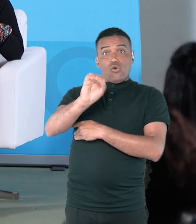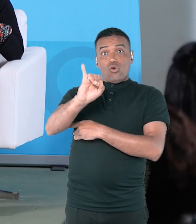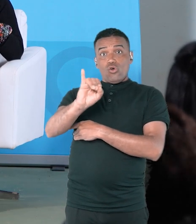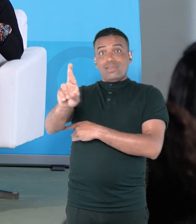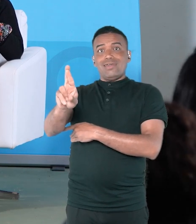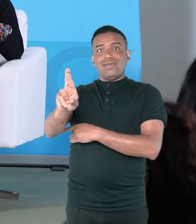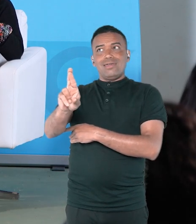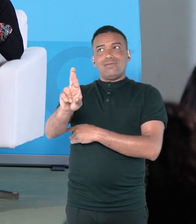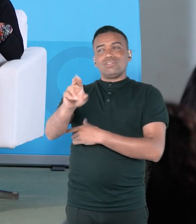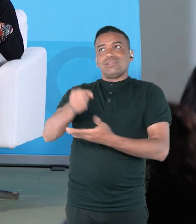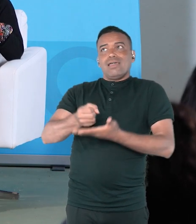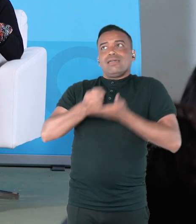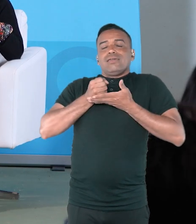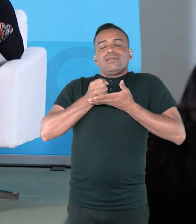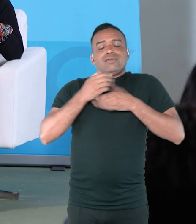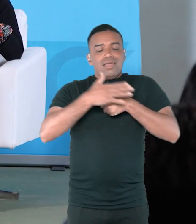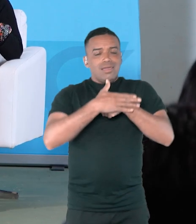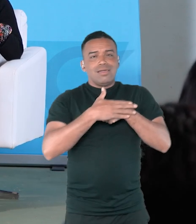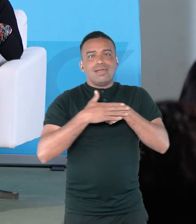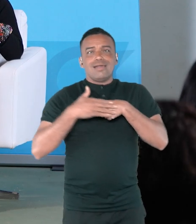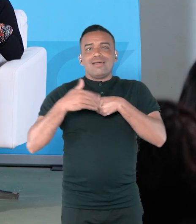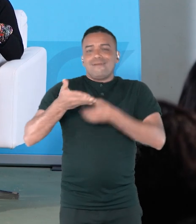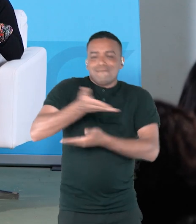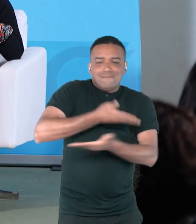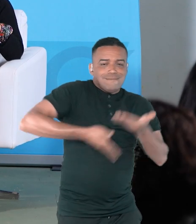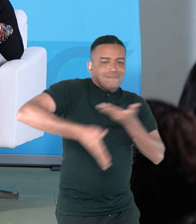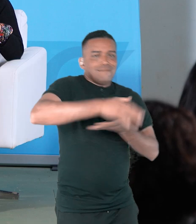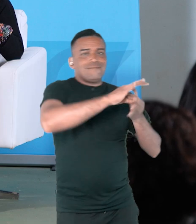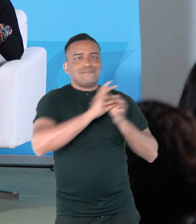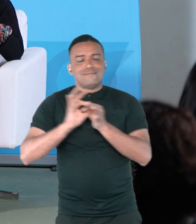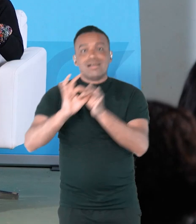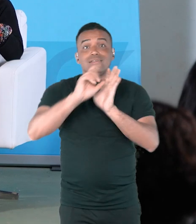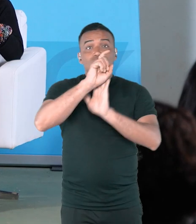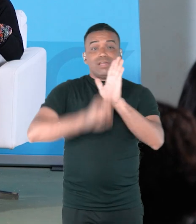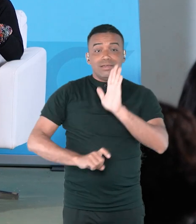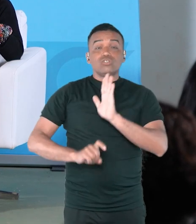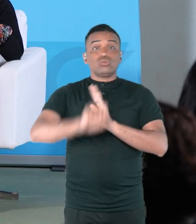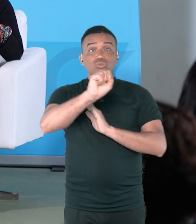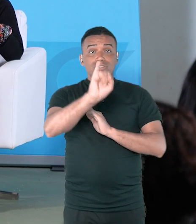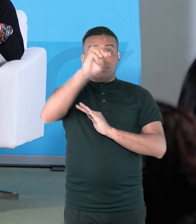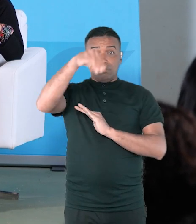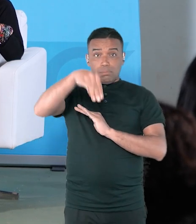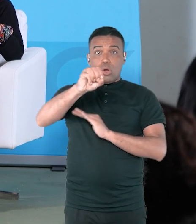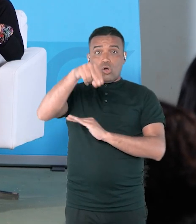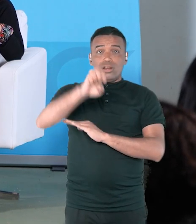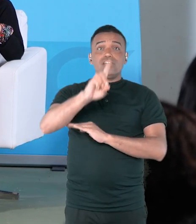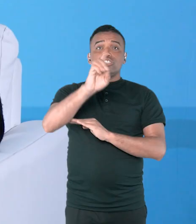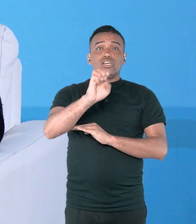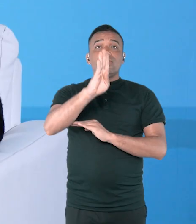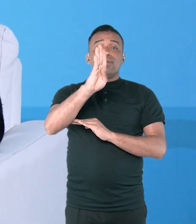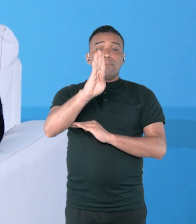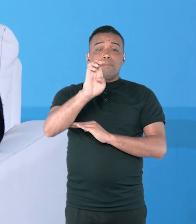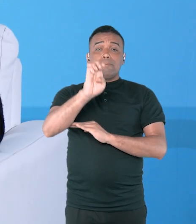peça, você tem o consolo da fraternidade. Tem esse texto da Simone de Beauvoir, que eu gosto de